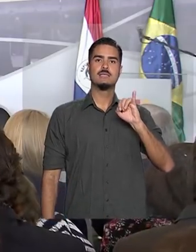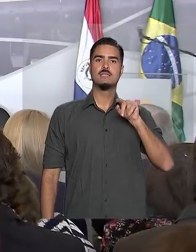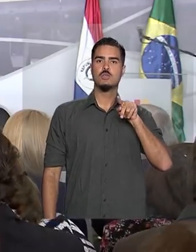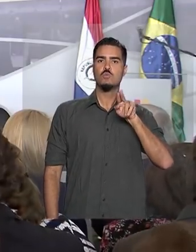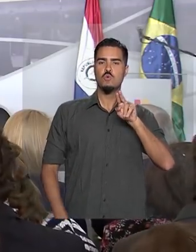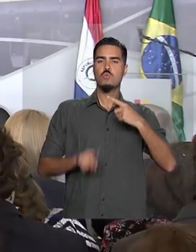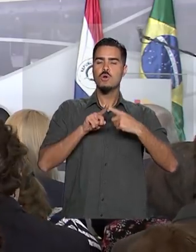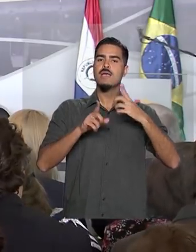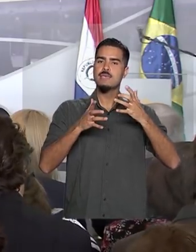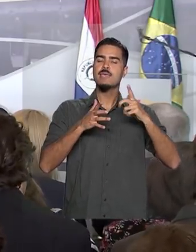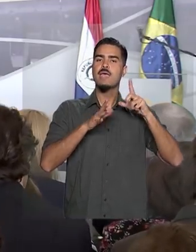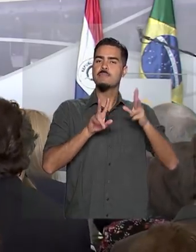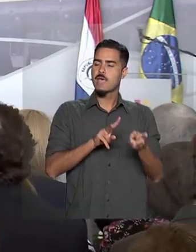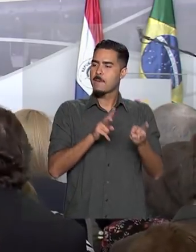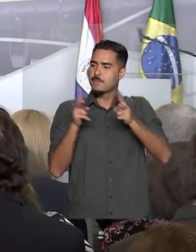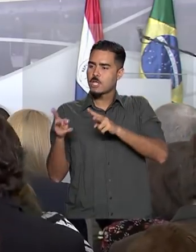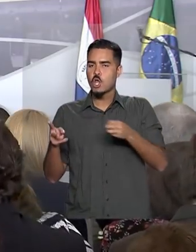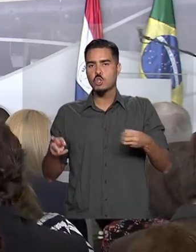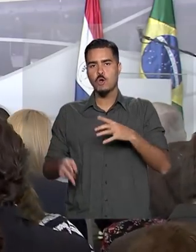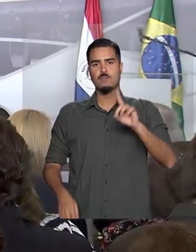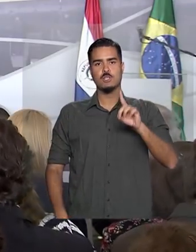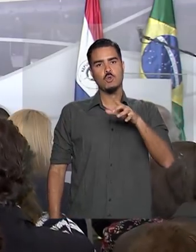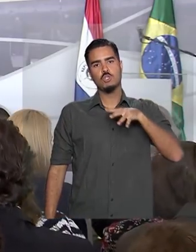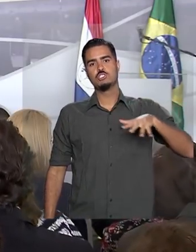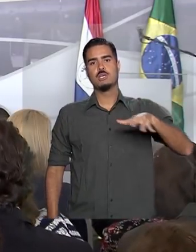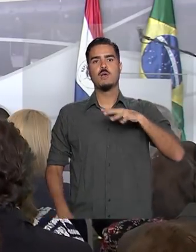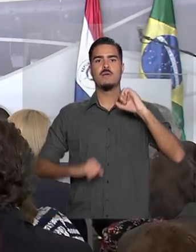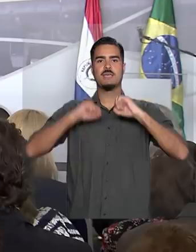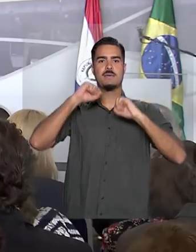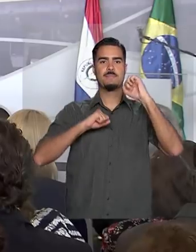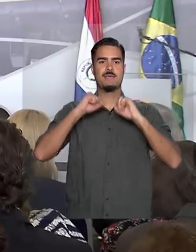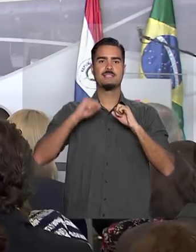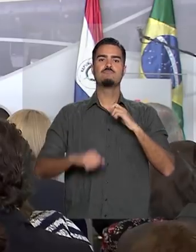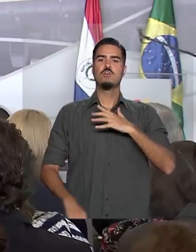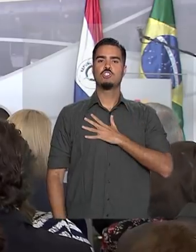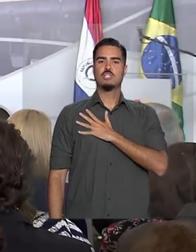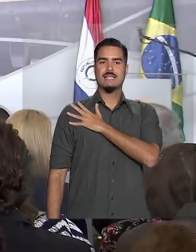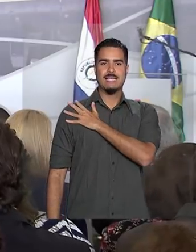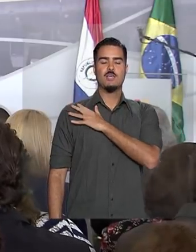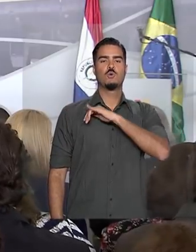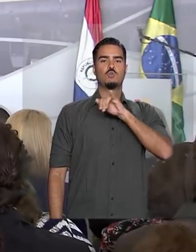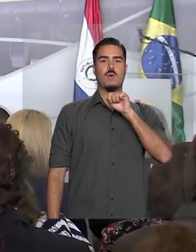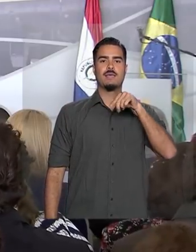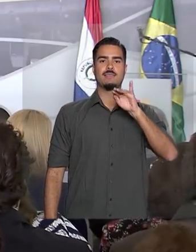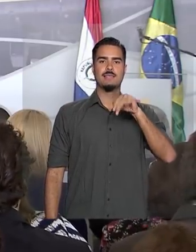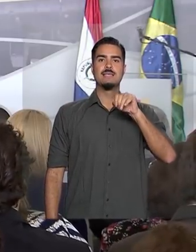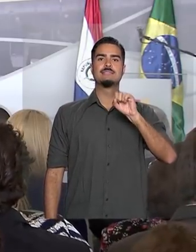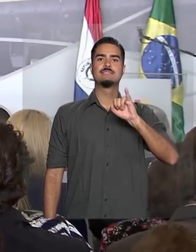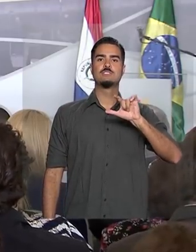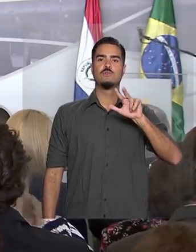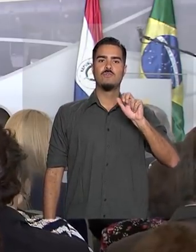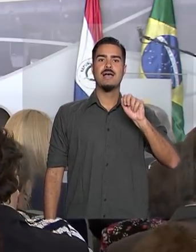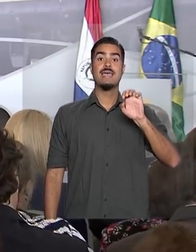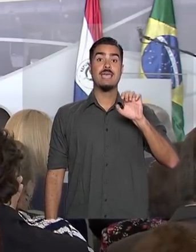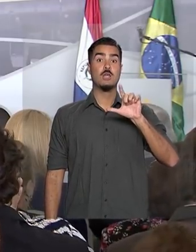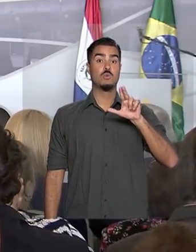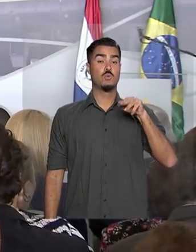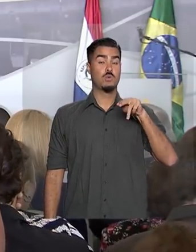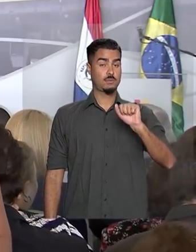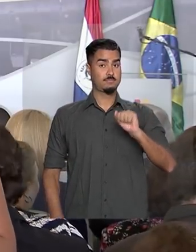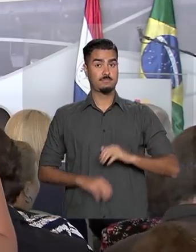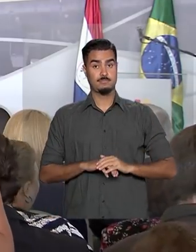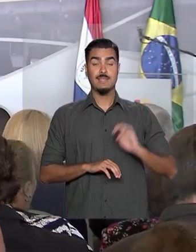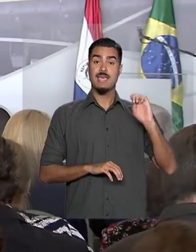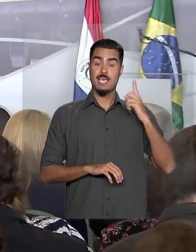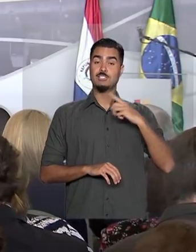ao novo diretor-geral da empresa, general Joaquim Silva e Luna. Ele, que é ex-ministro da